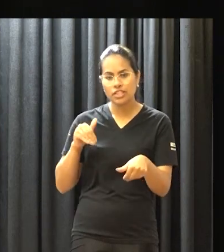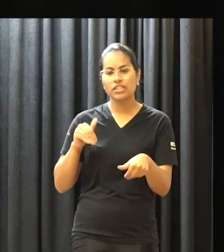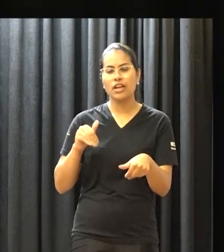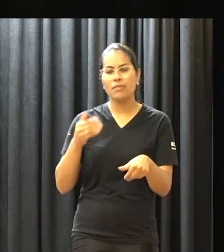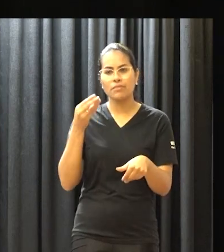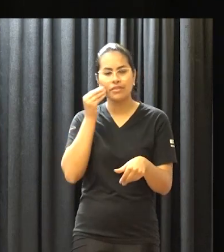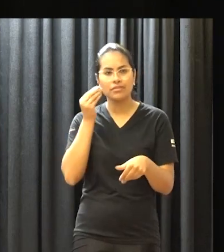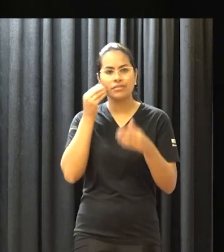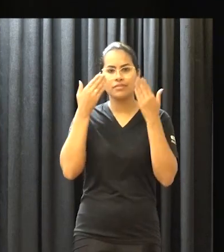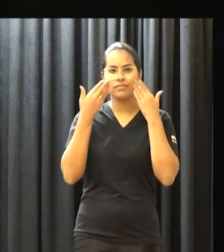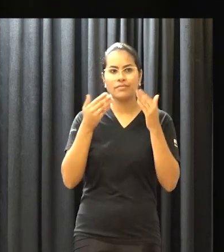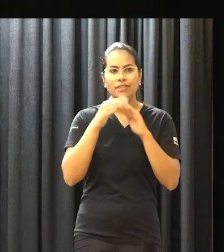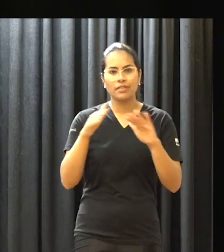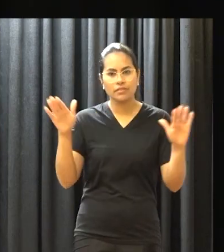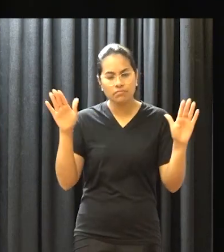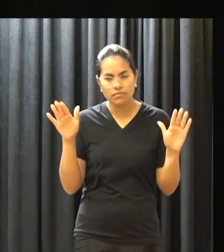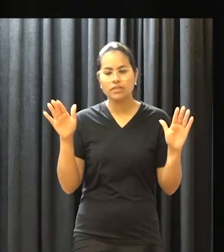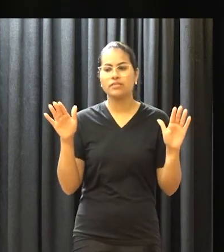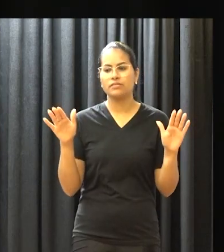aleijada, que é